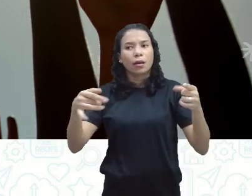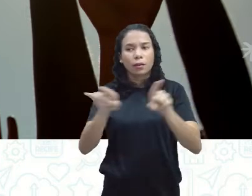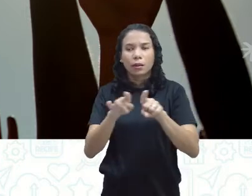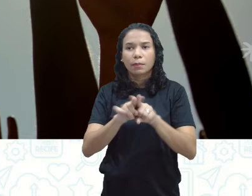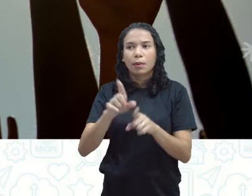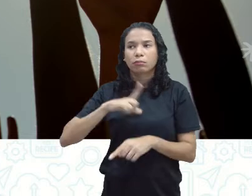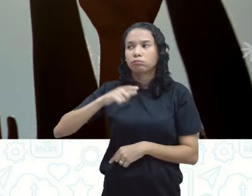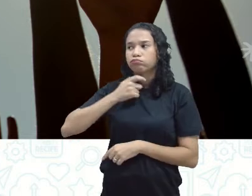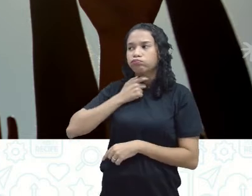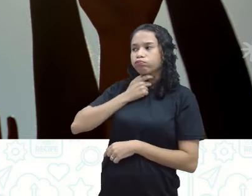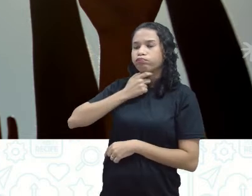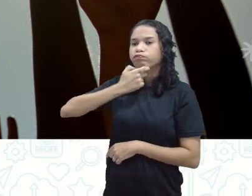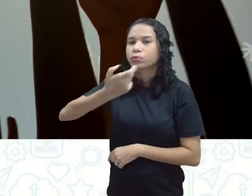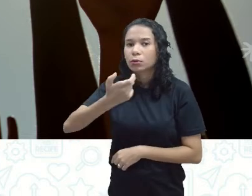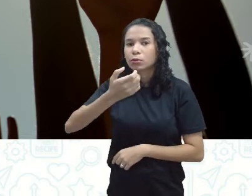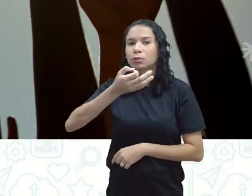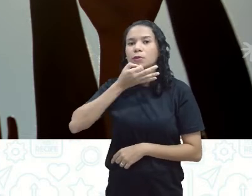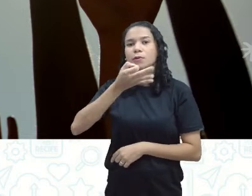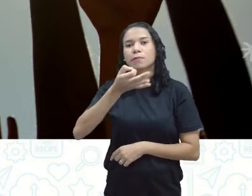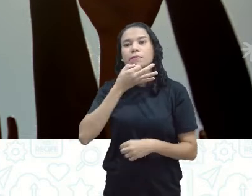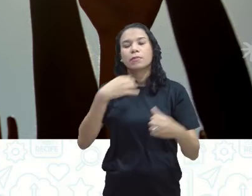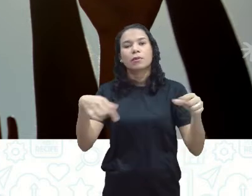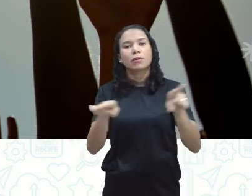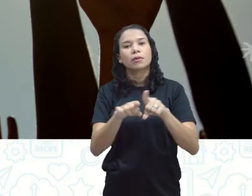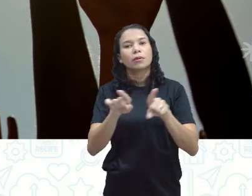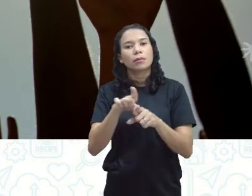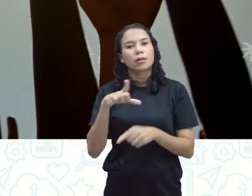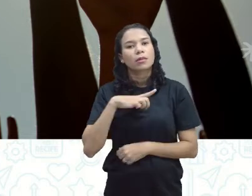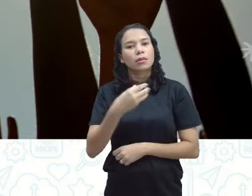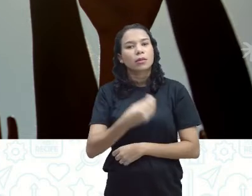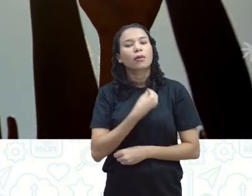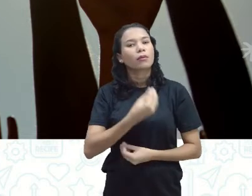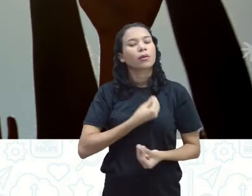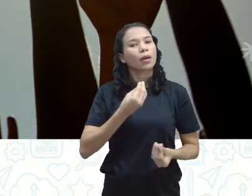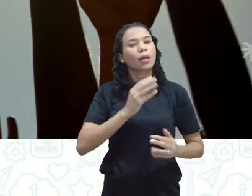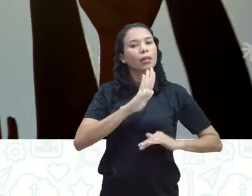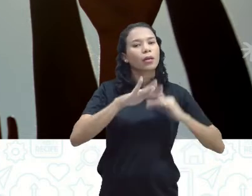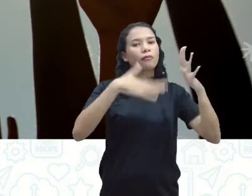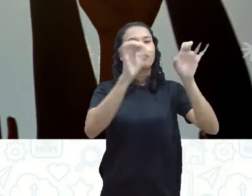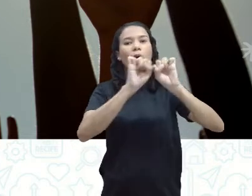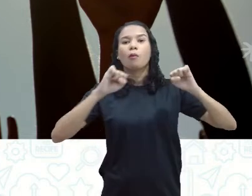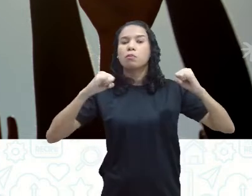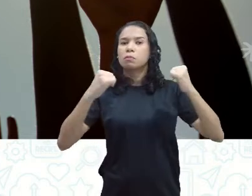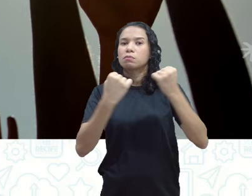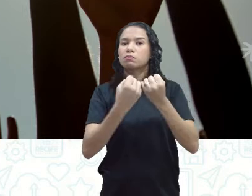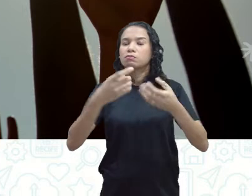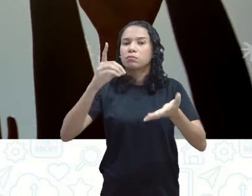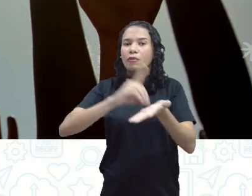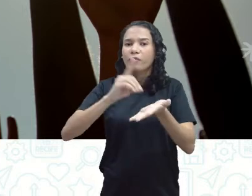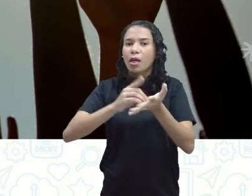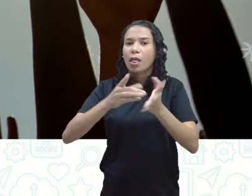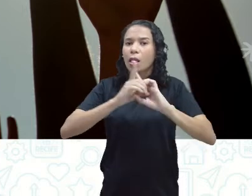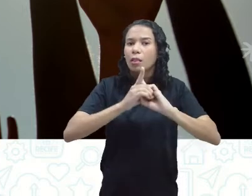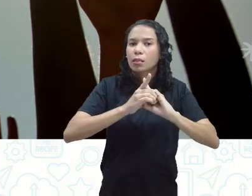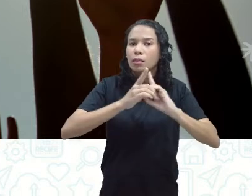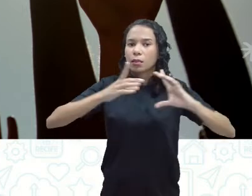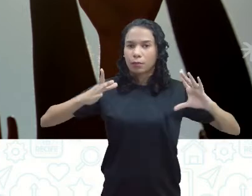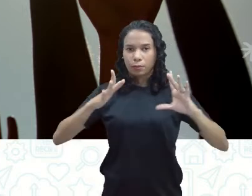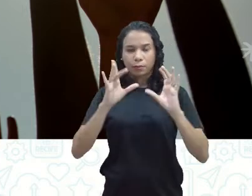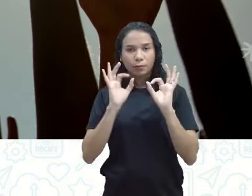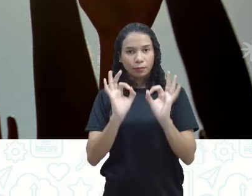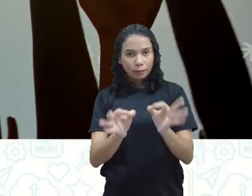ter voz, a gente também está aí construindo uma sociedade mais democrática,